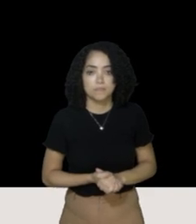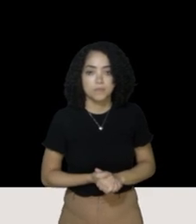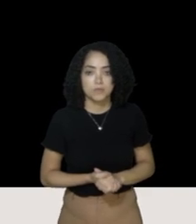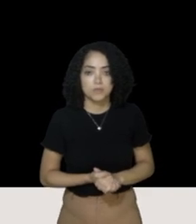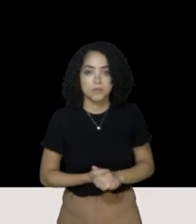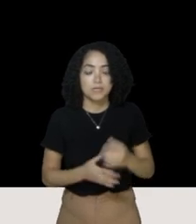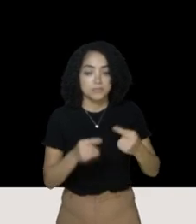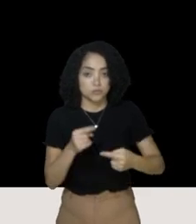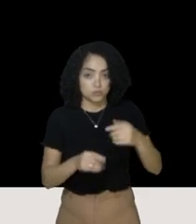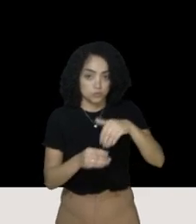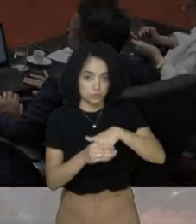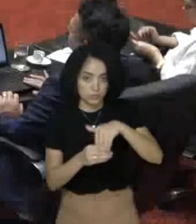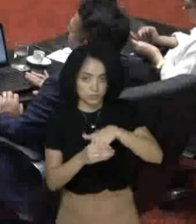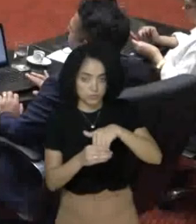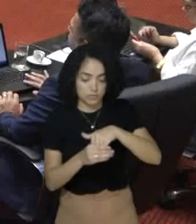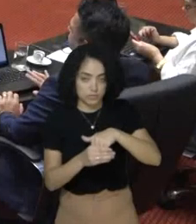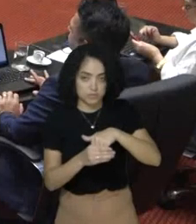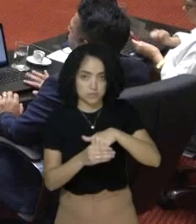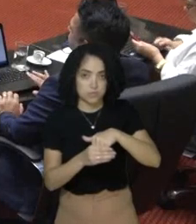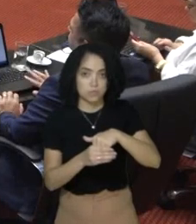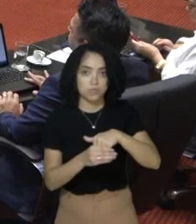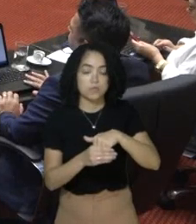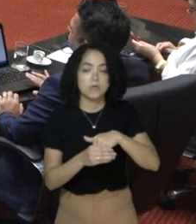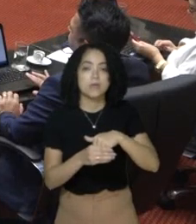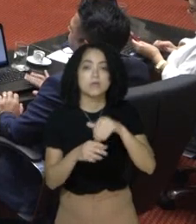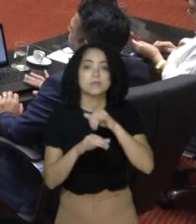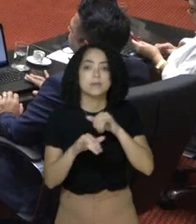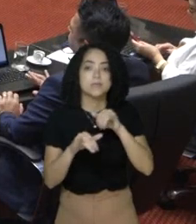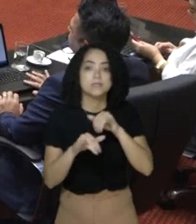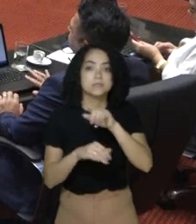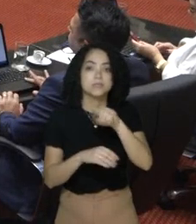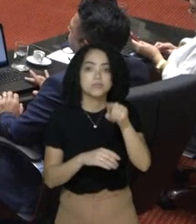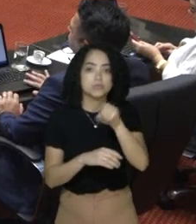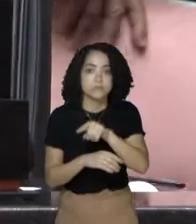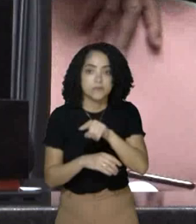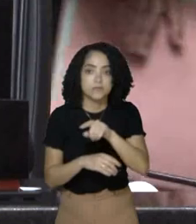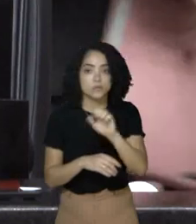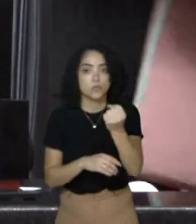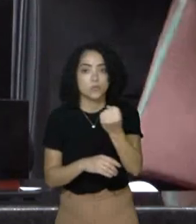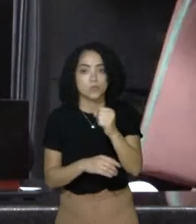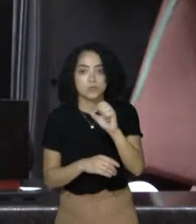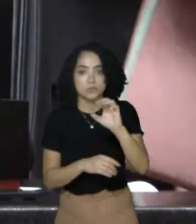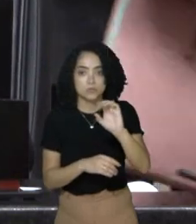Discussão e votação em turno único da mensagem de veto